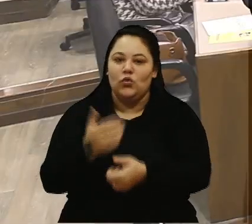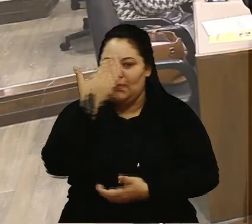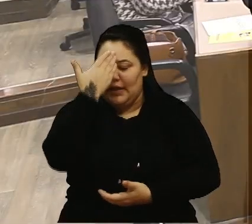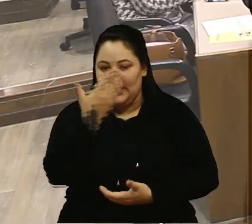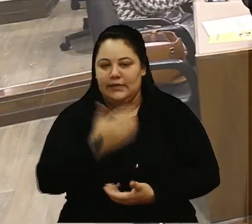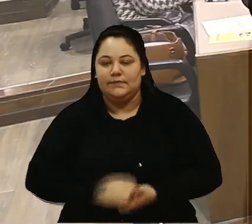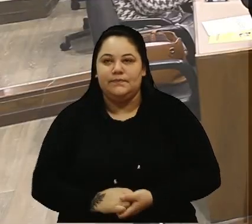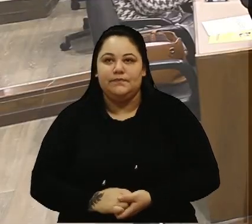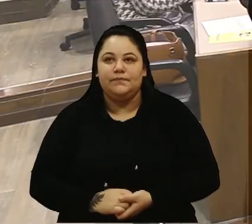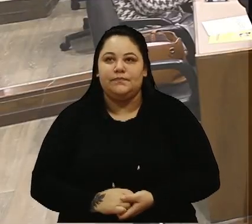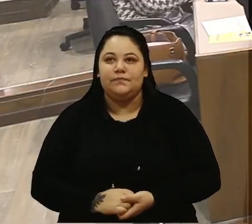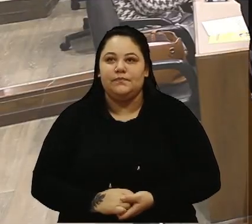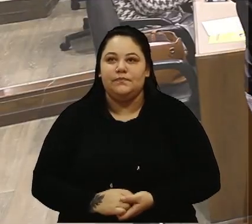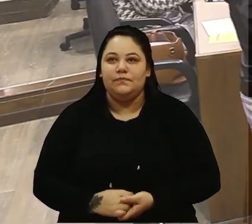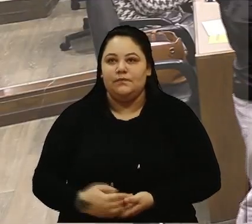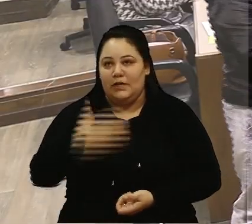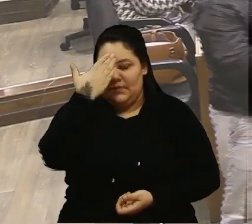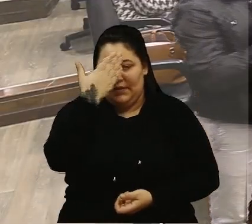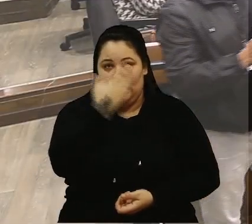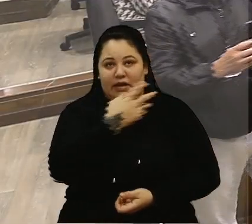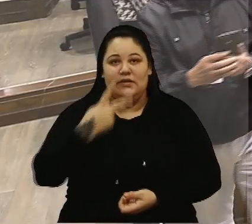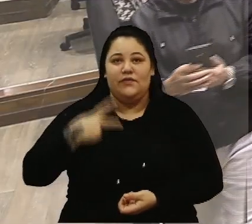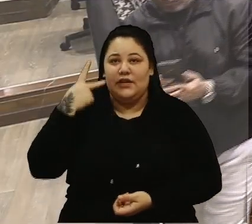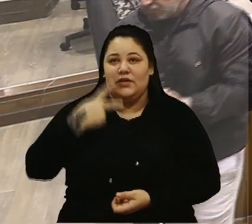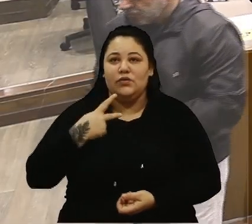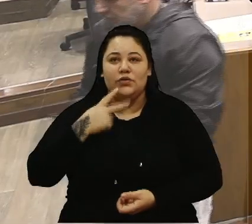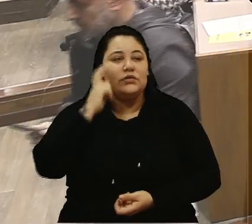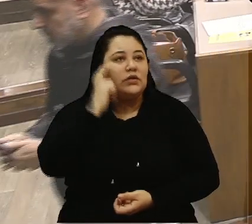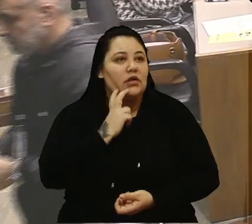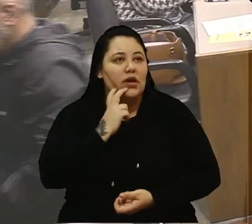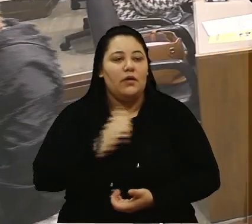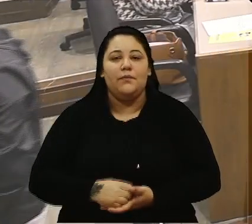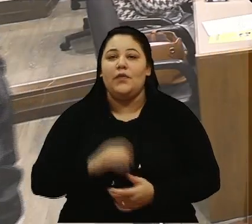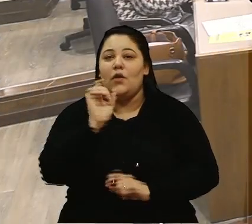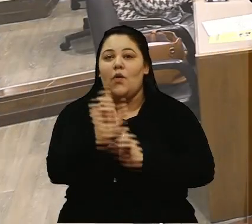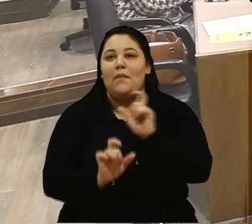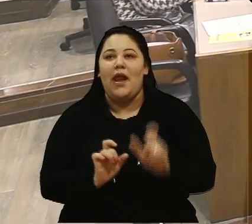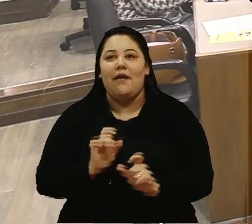Obrigado, vereador Daniel Santos. Com a palavra, a vereadora Daiane Mello.